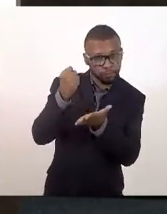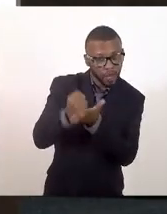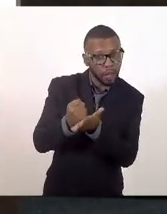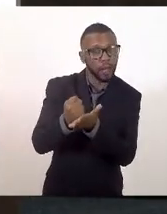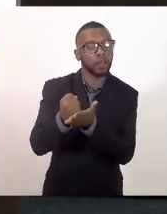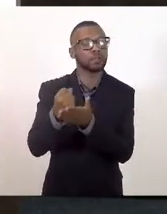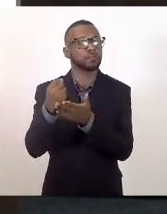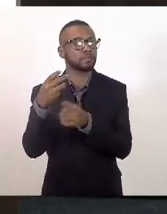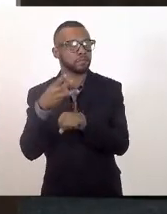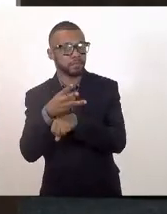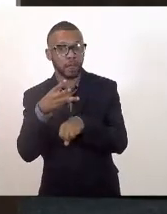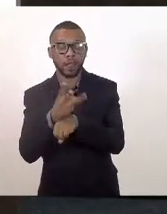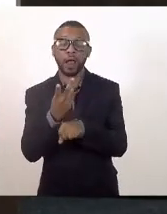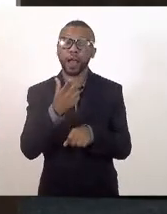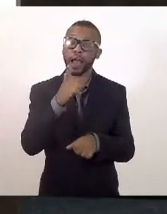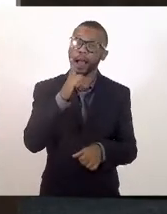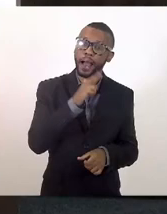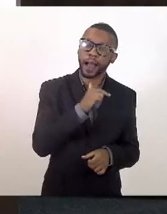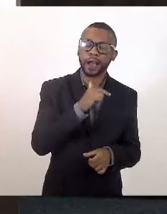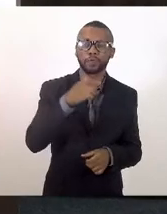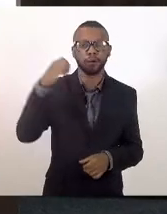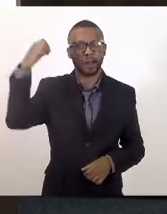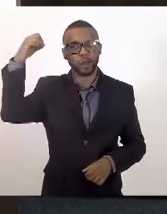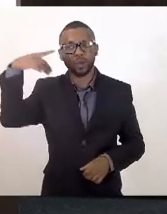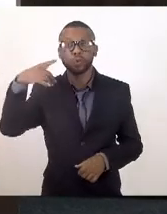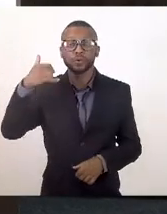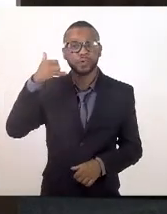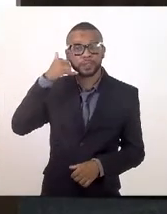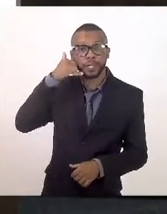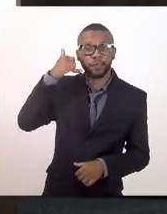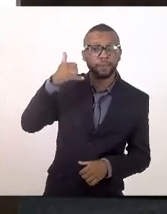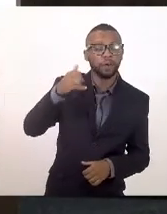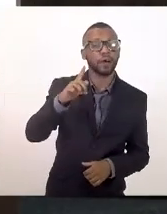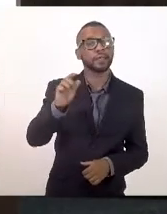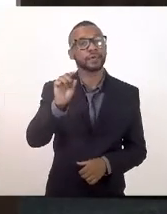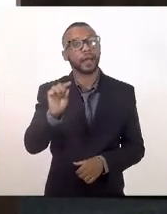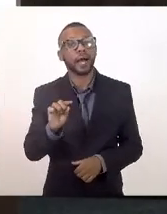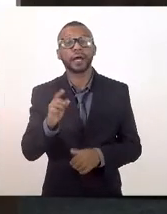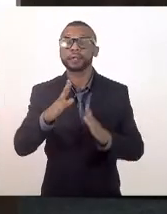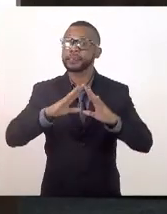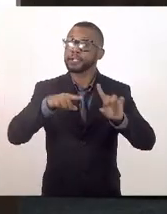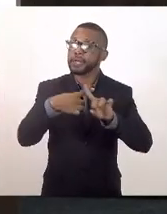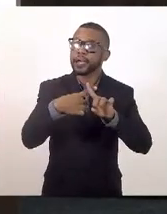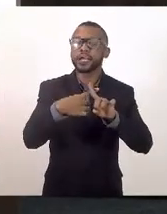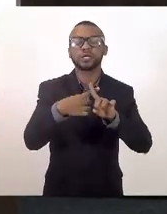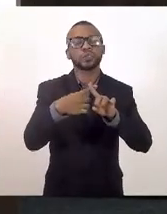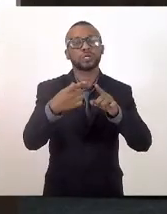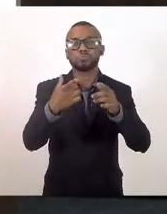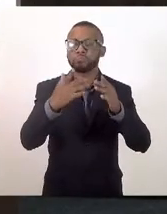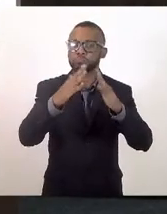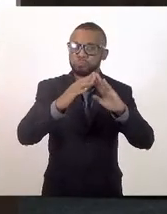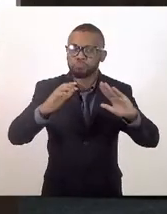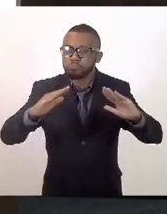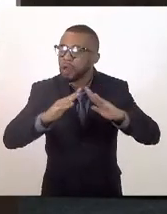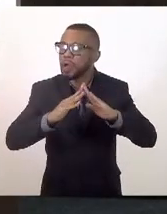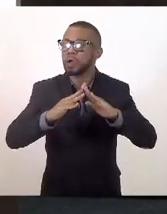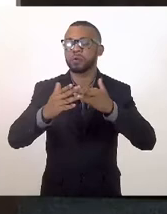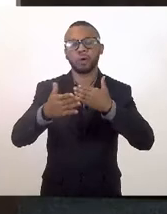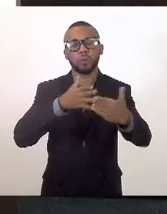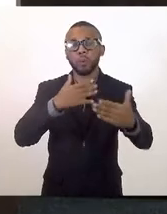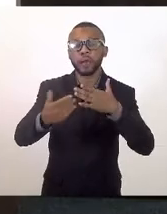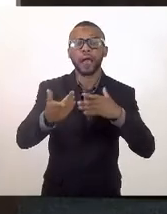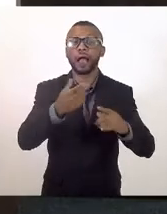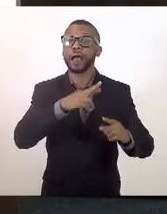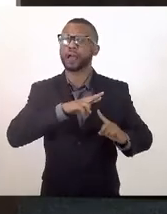de água, luz, telefone e gás, igrejas e templos de qualquer crença. E aí, senhor